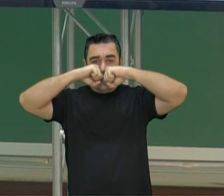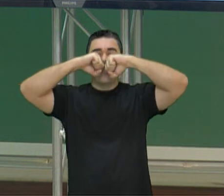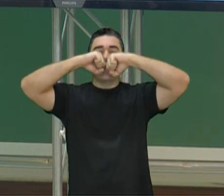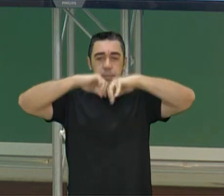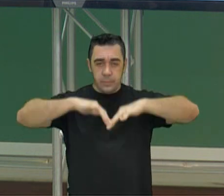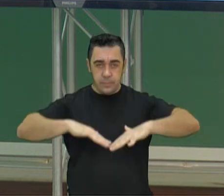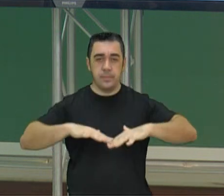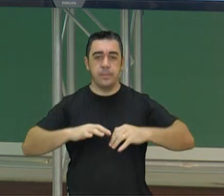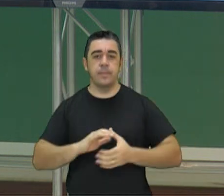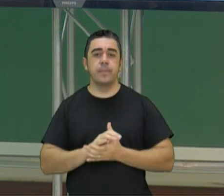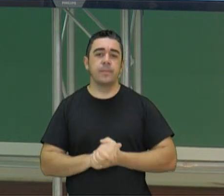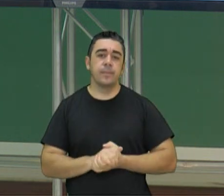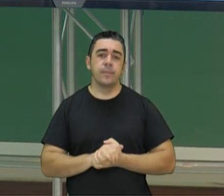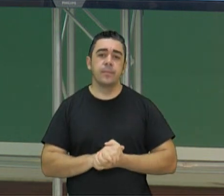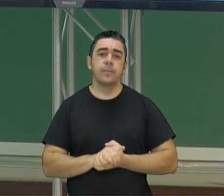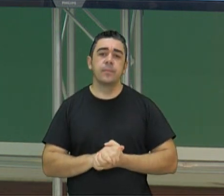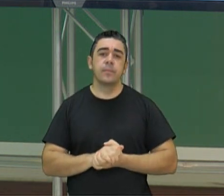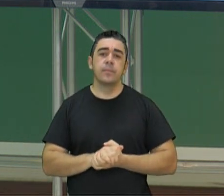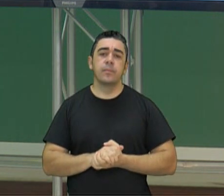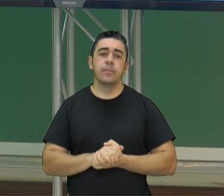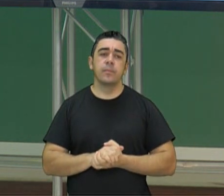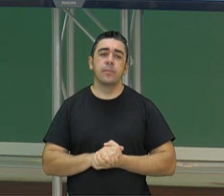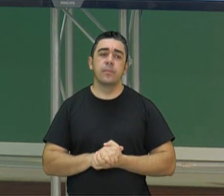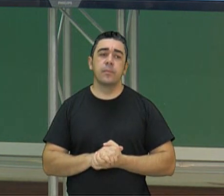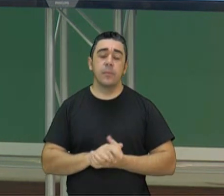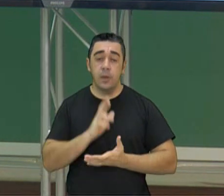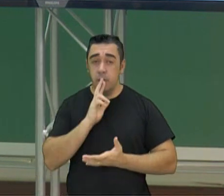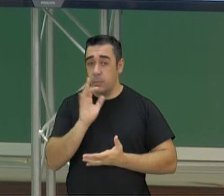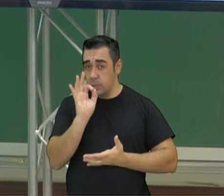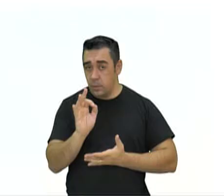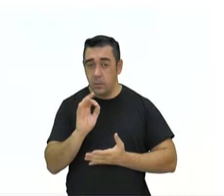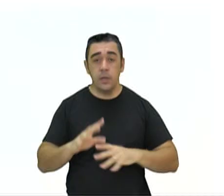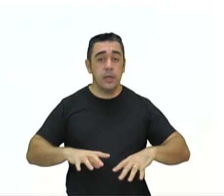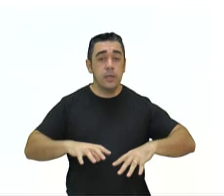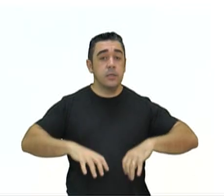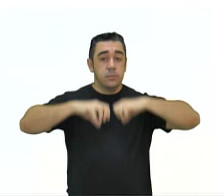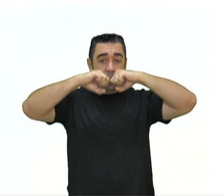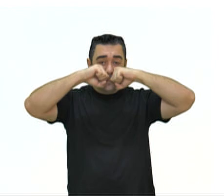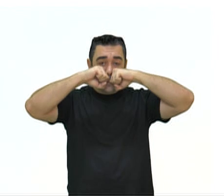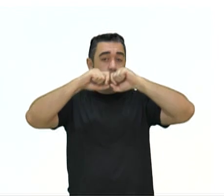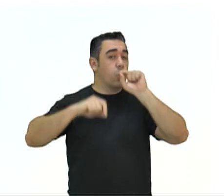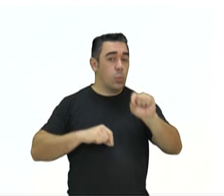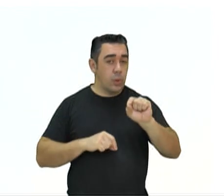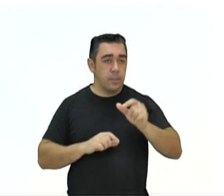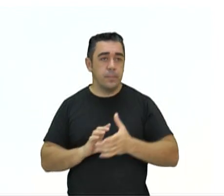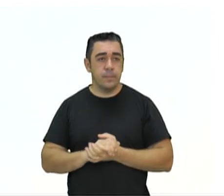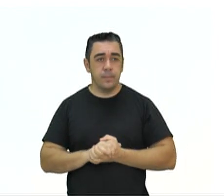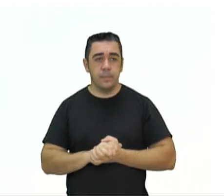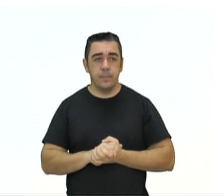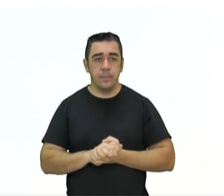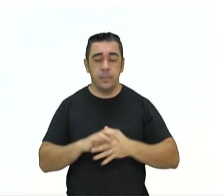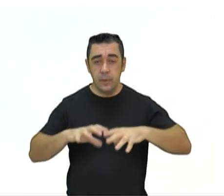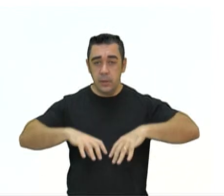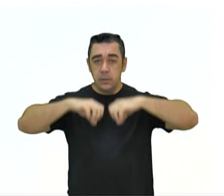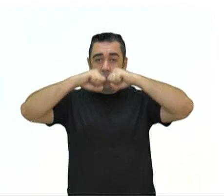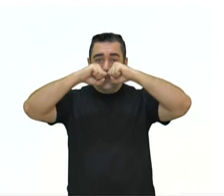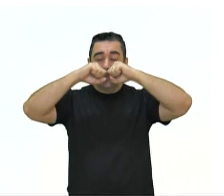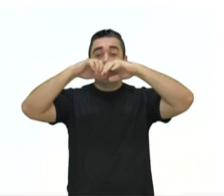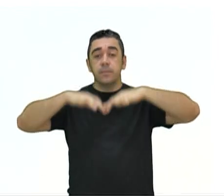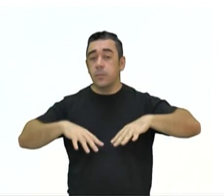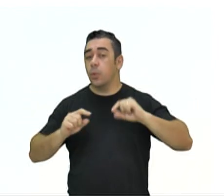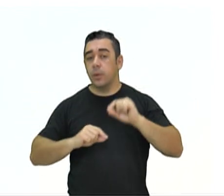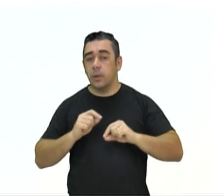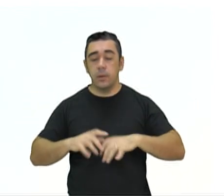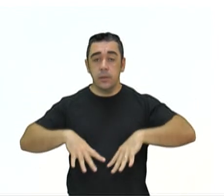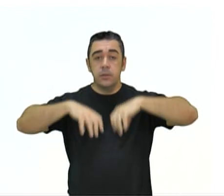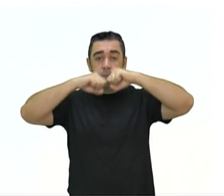e expiração. Resposta correta lá, o que é então? Inspiração e expiração. Inspiração é o